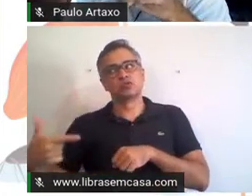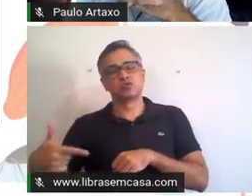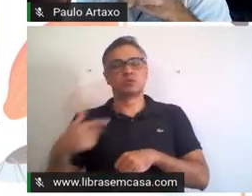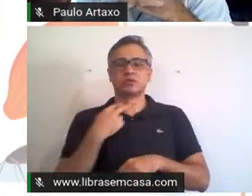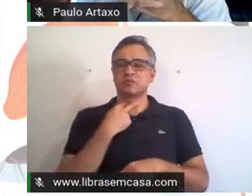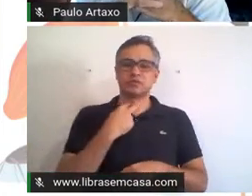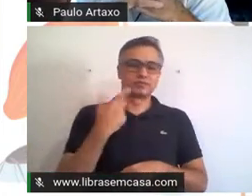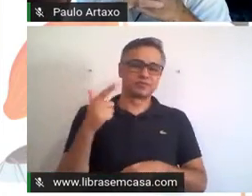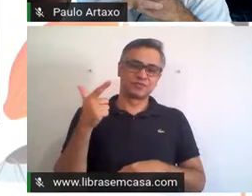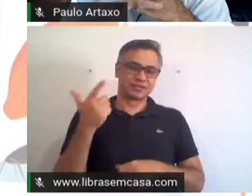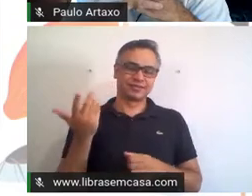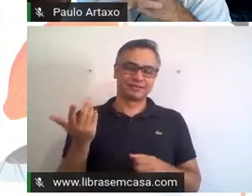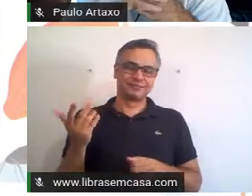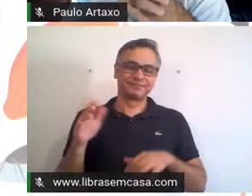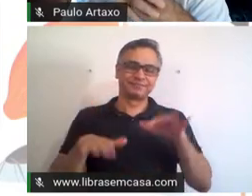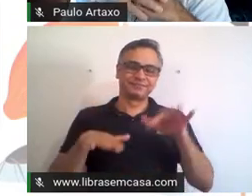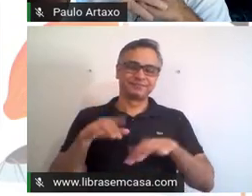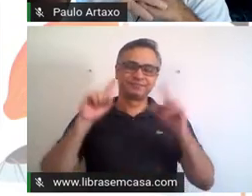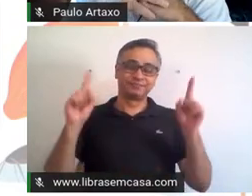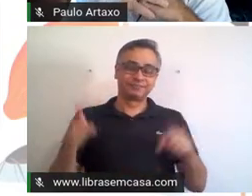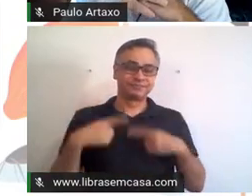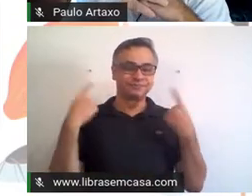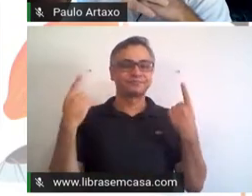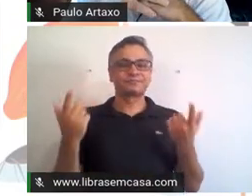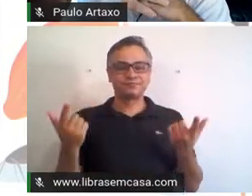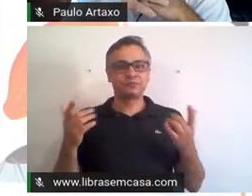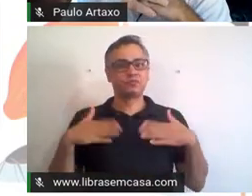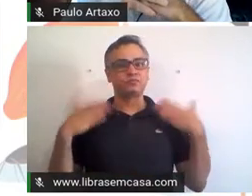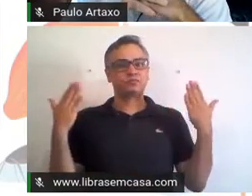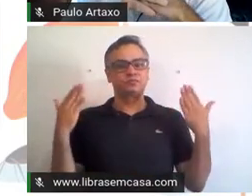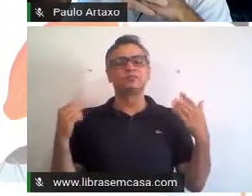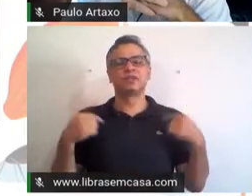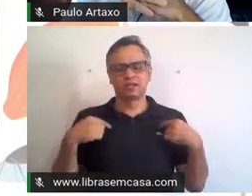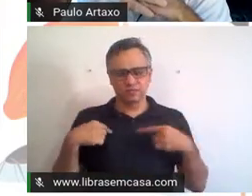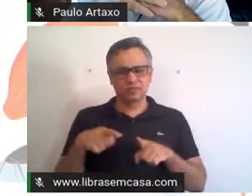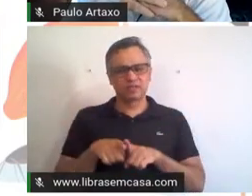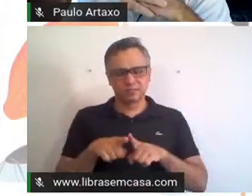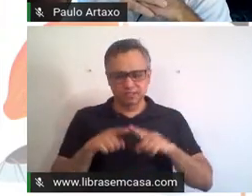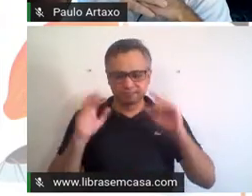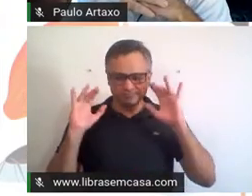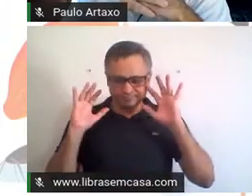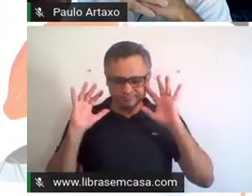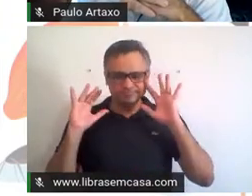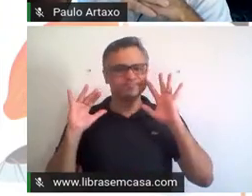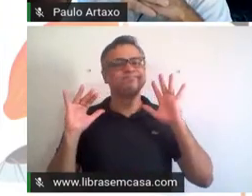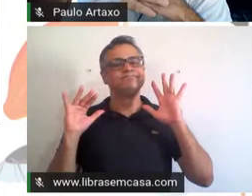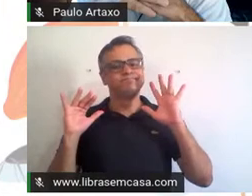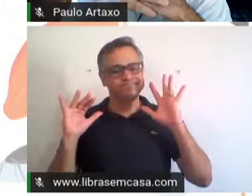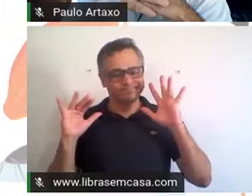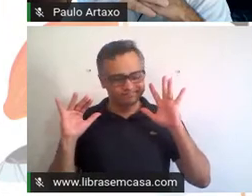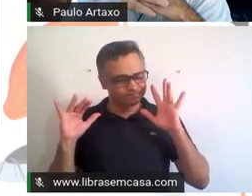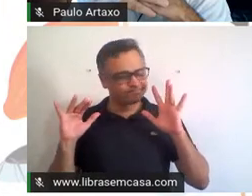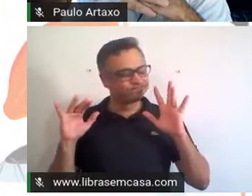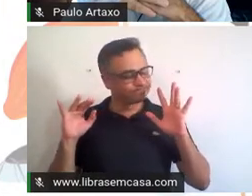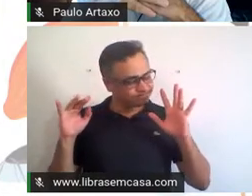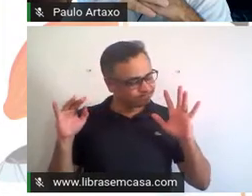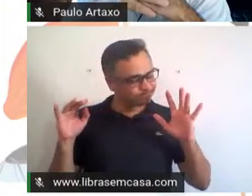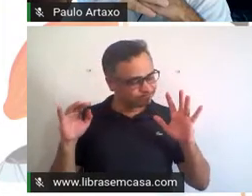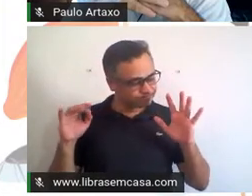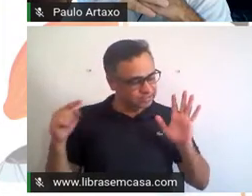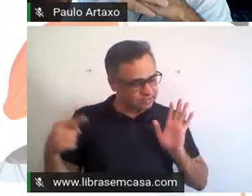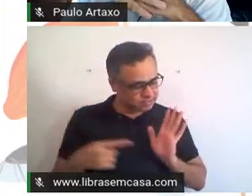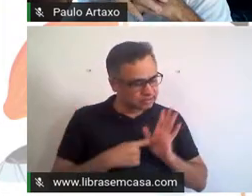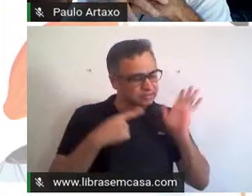são grandes e às vezes assustam um pouco, eu acho que eu também saio daqui com essa, assim, mais inspirada ainda com essa mensagem de